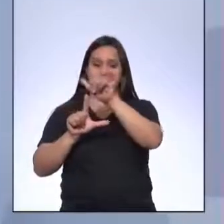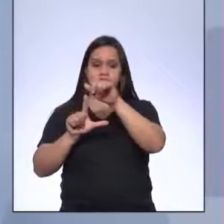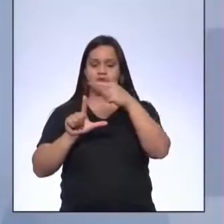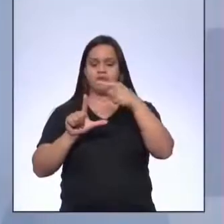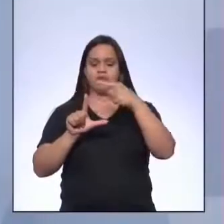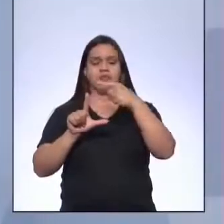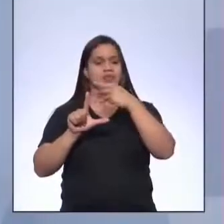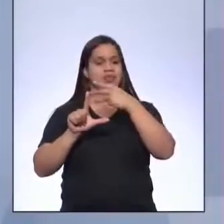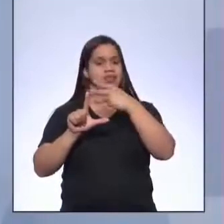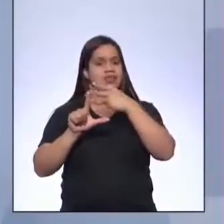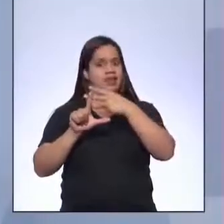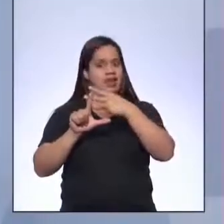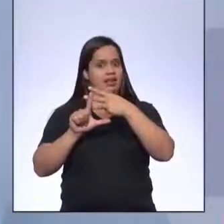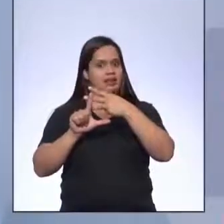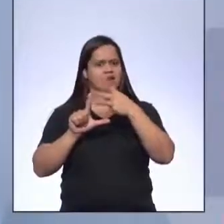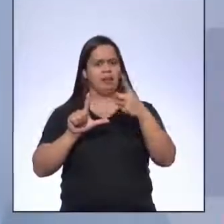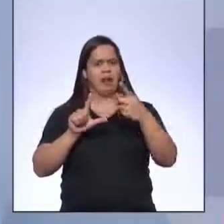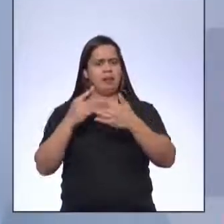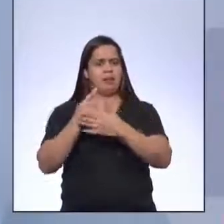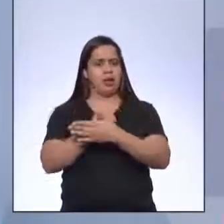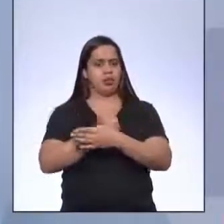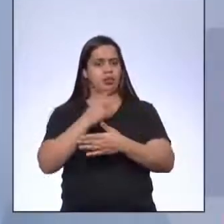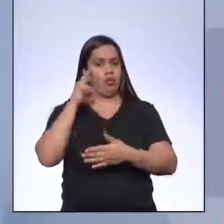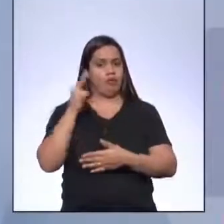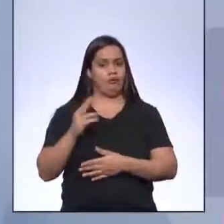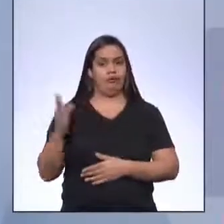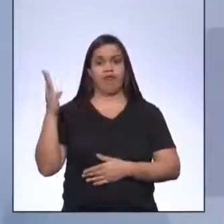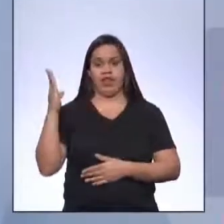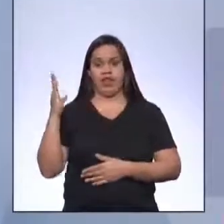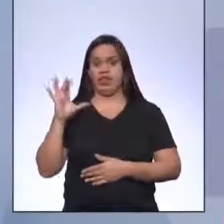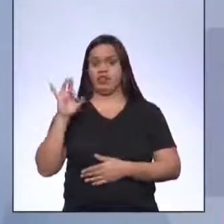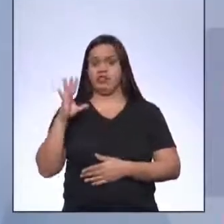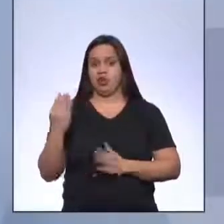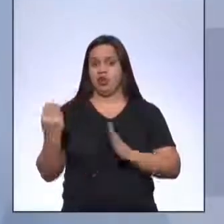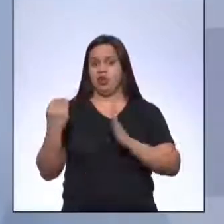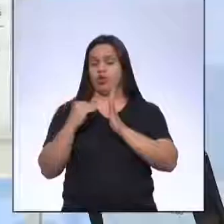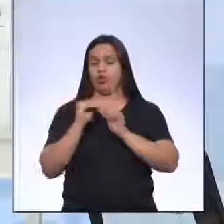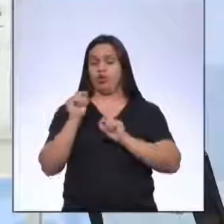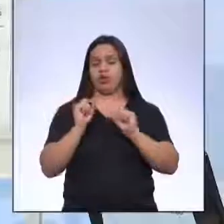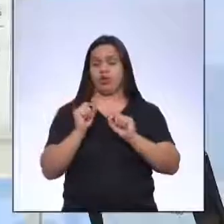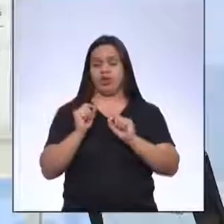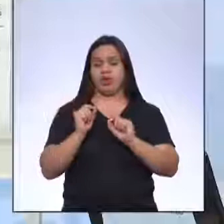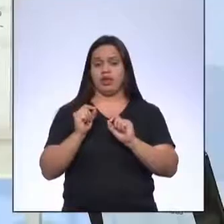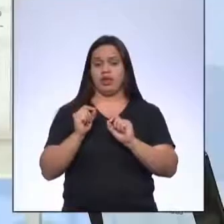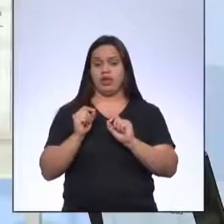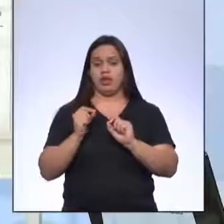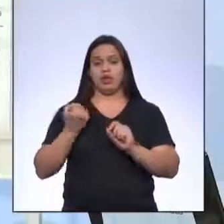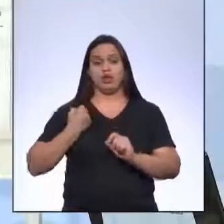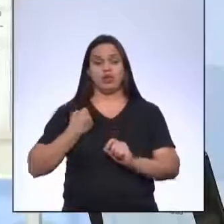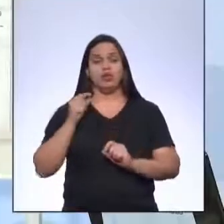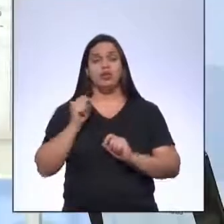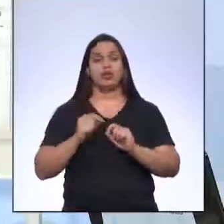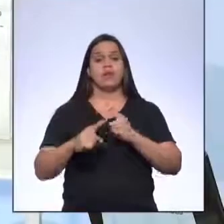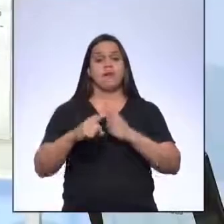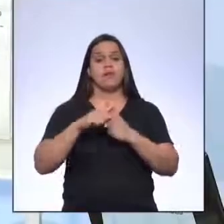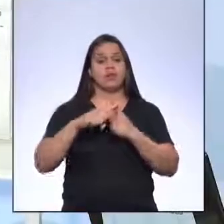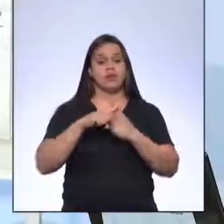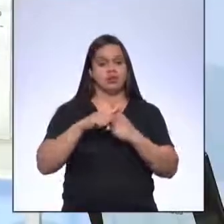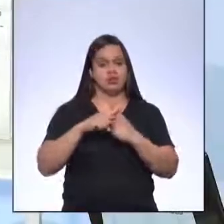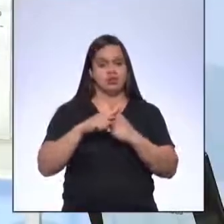Oi para aqui perguntou Observe que eu só coloquei valores positivos